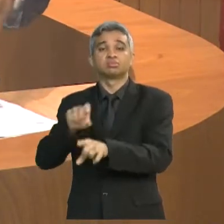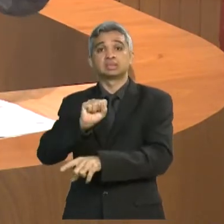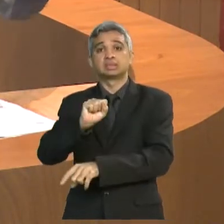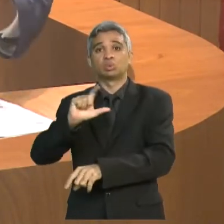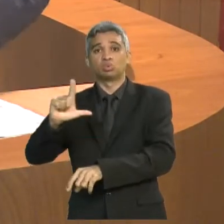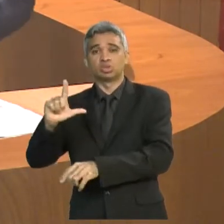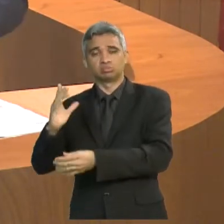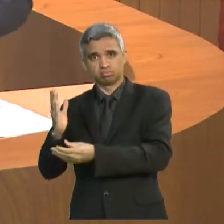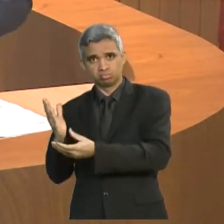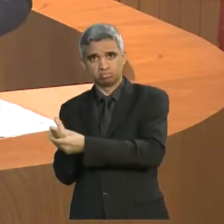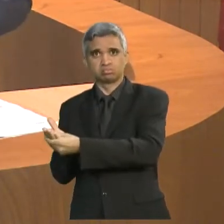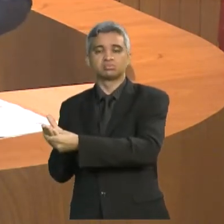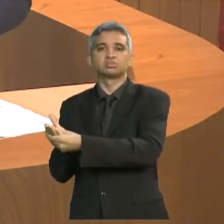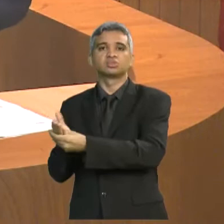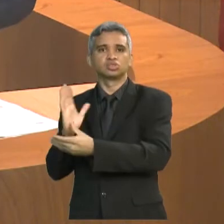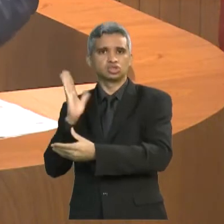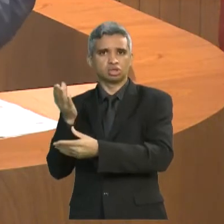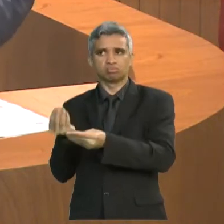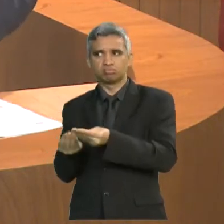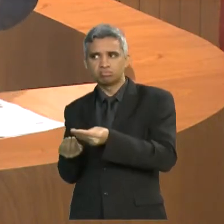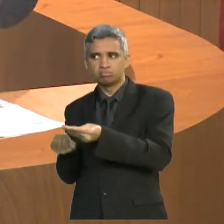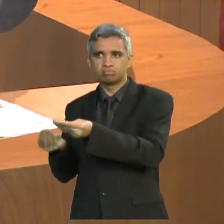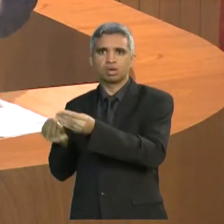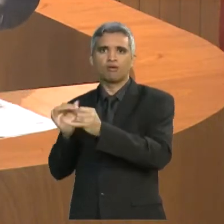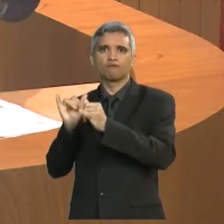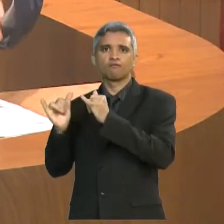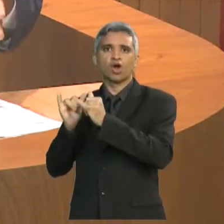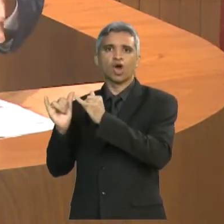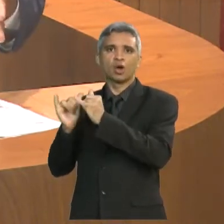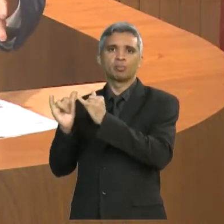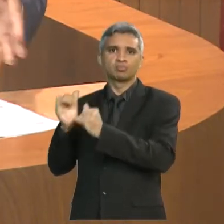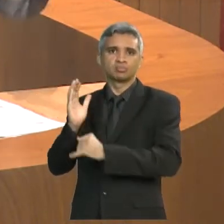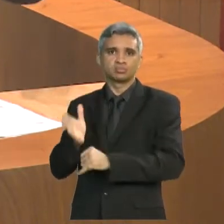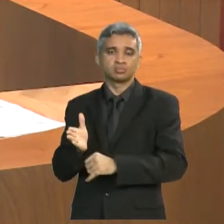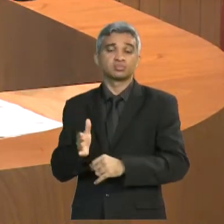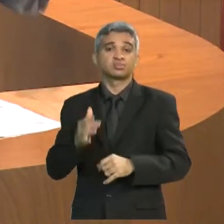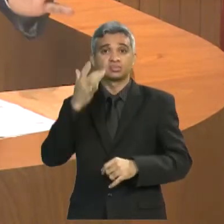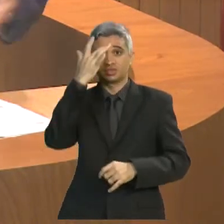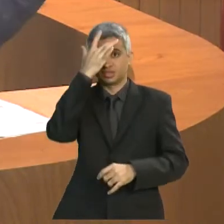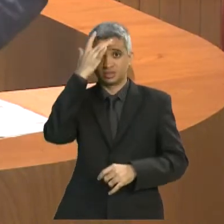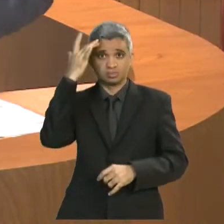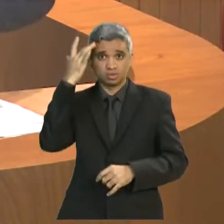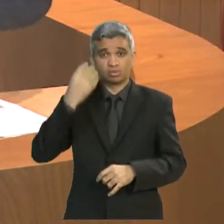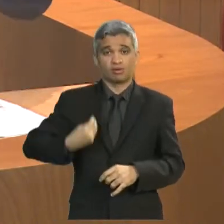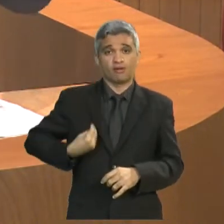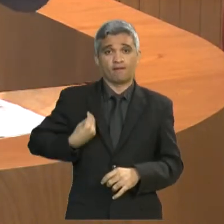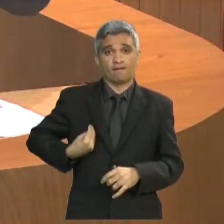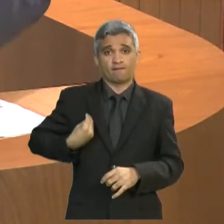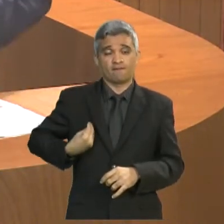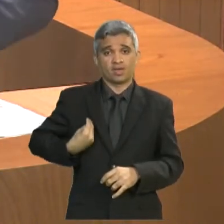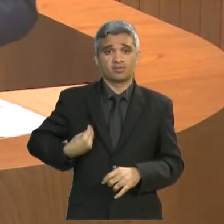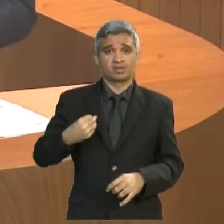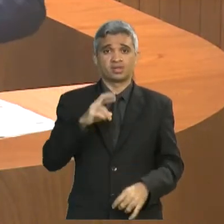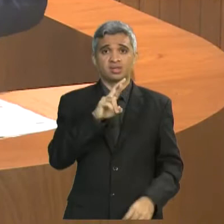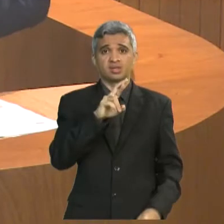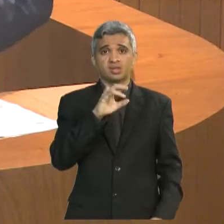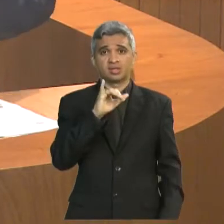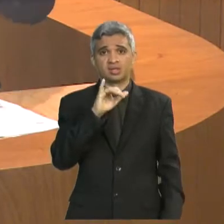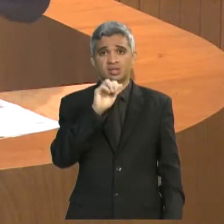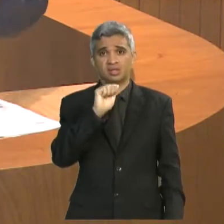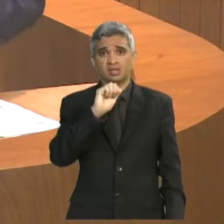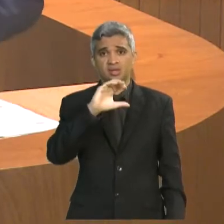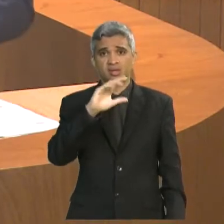das providências que está acontecendo é a população da cidade de criador do Povoado Riacho Grande está sendo ameaçada